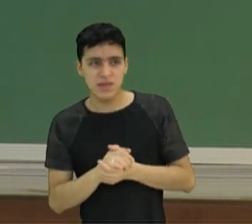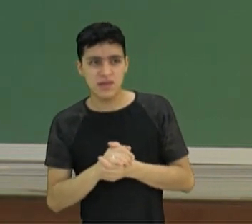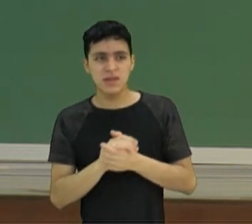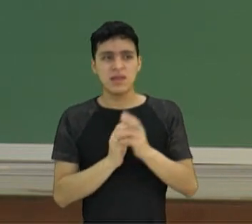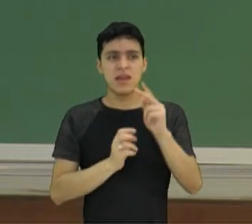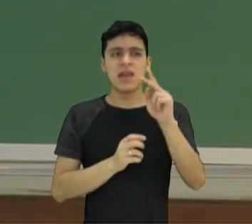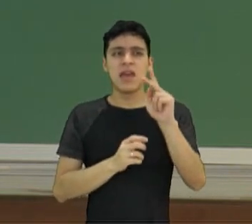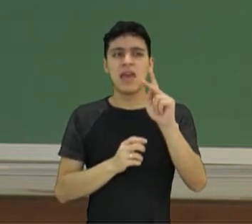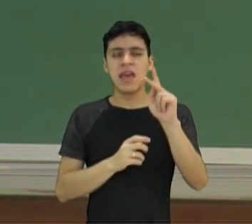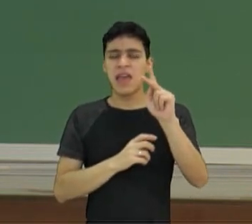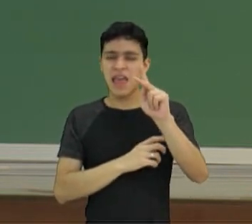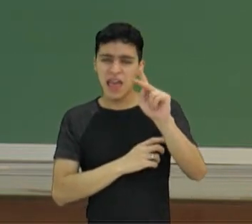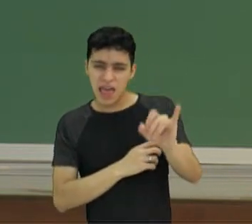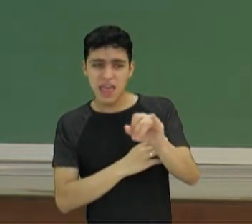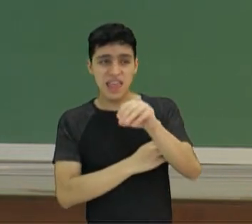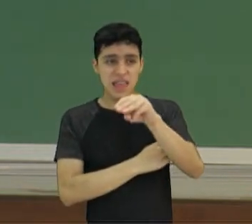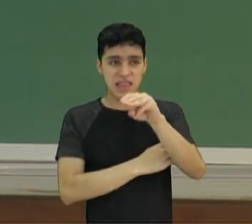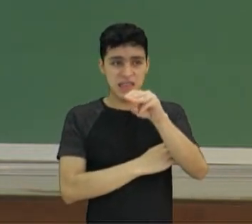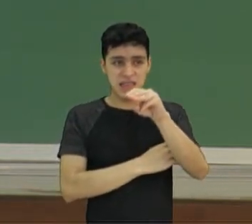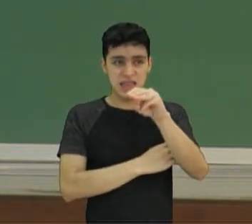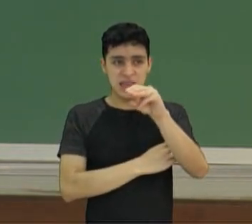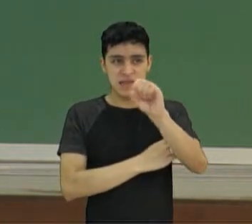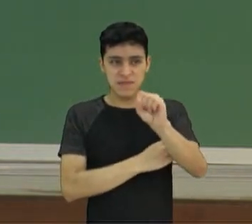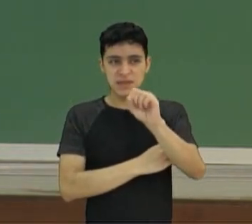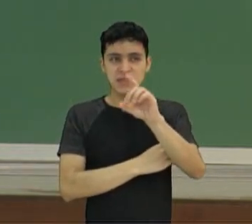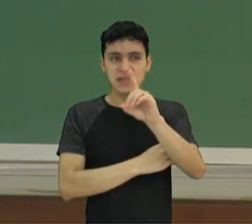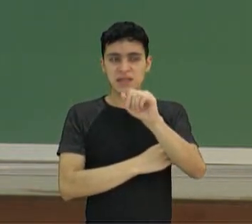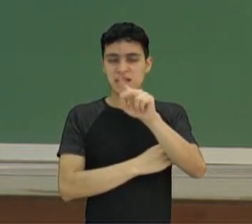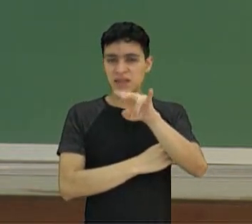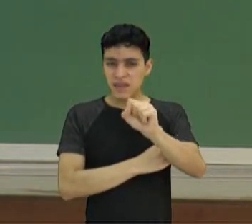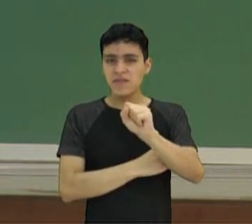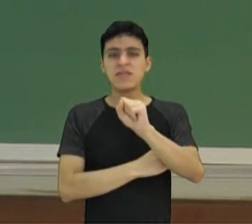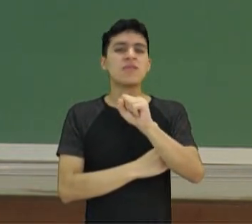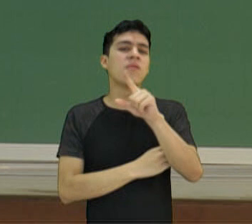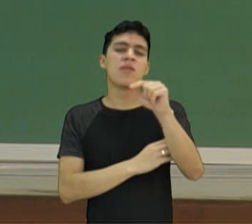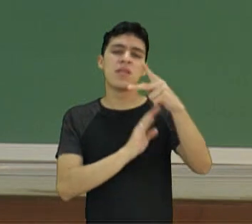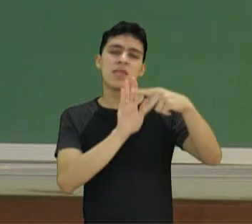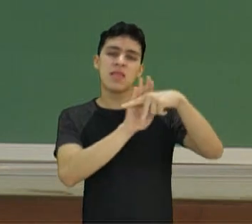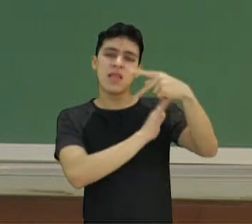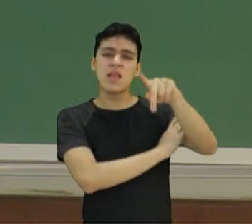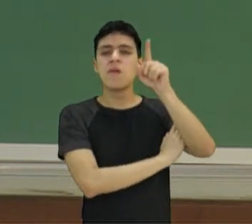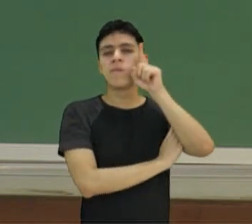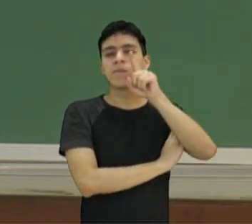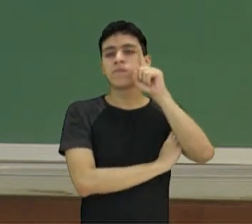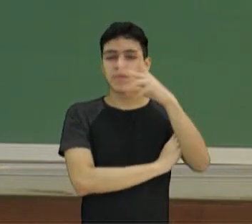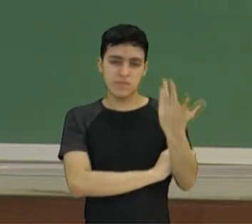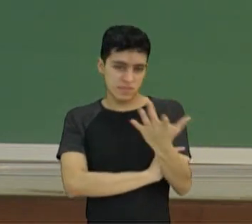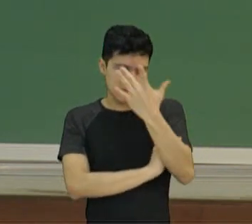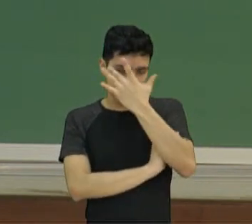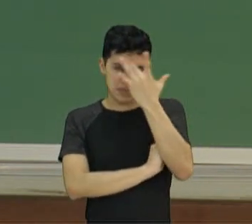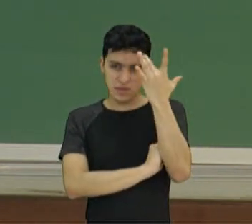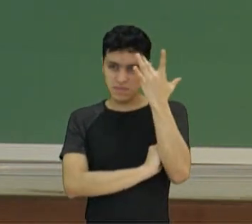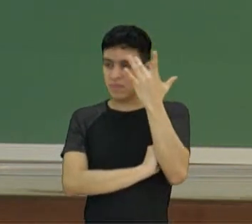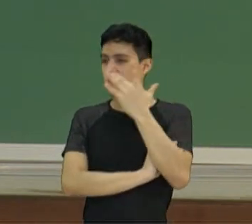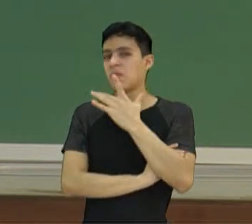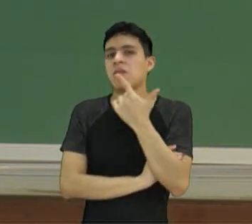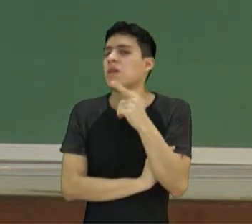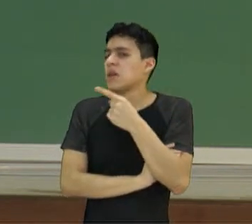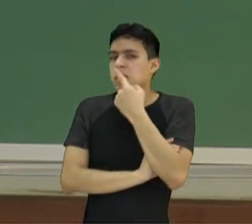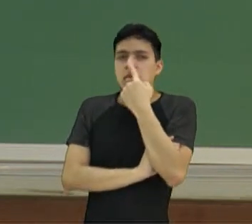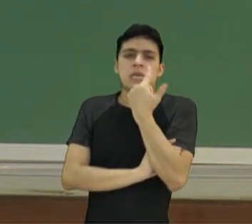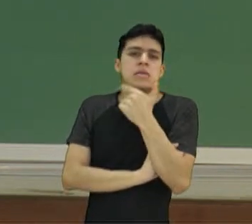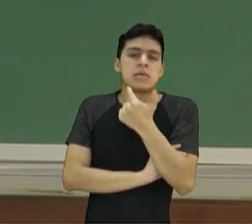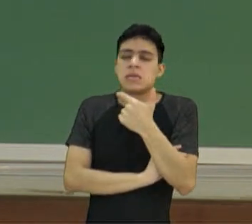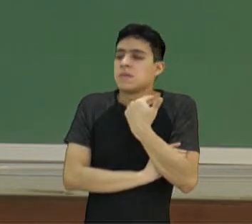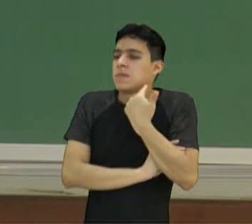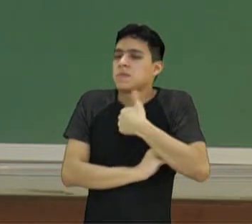Mr. Davis. Né? É muito cultural, é muito americano isso de se referir a pessoas que você não tem muita intimidade,